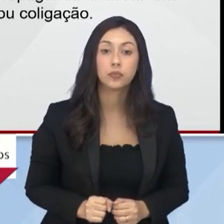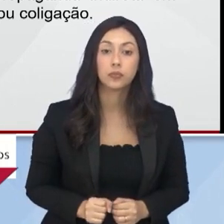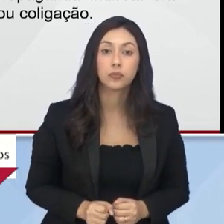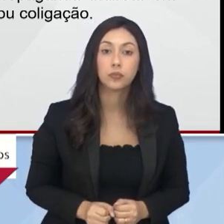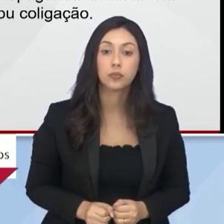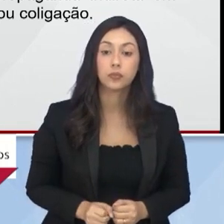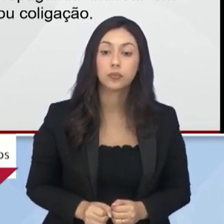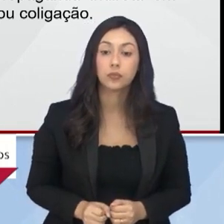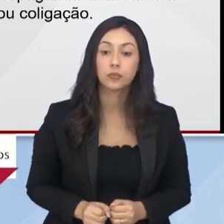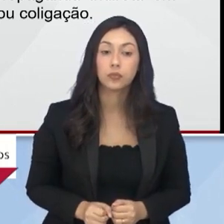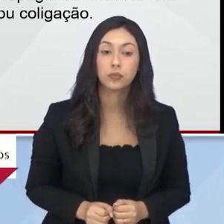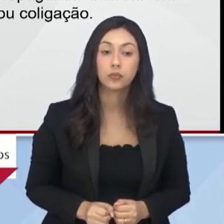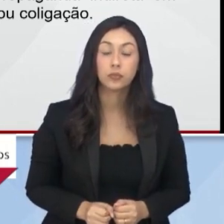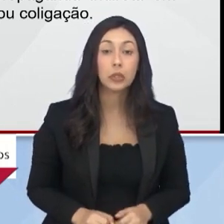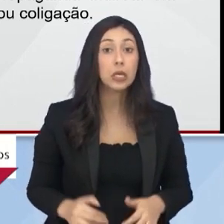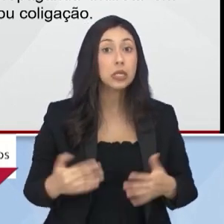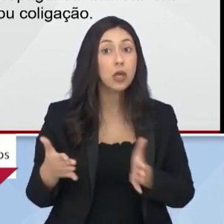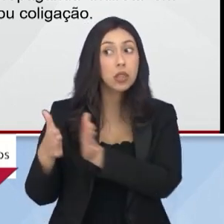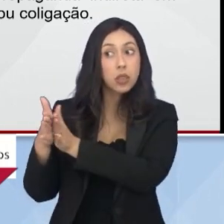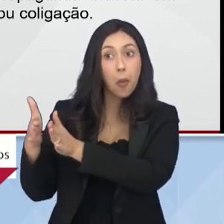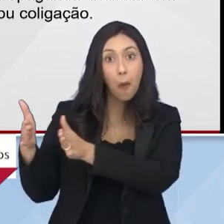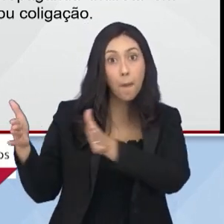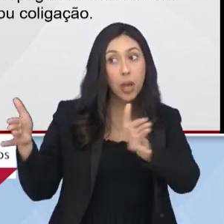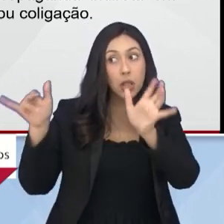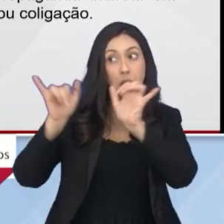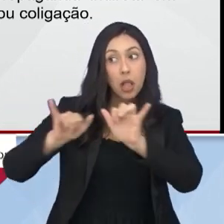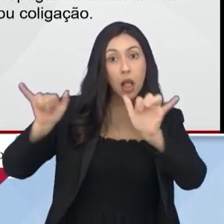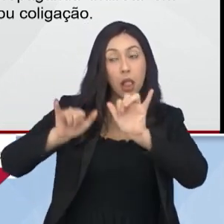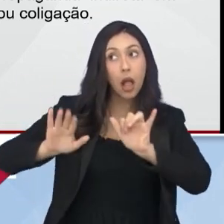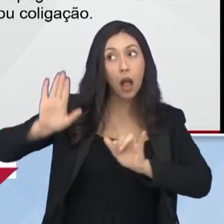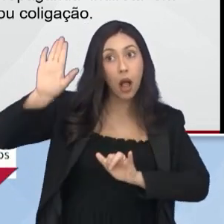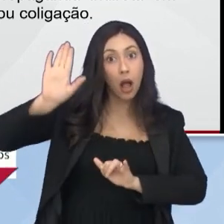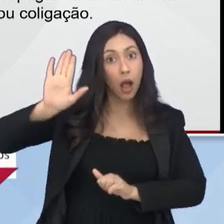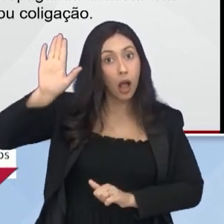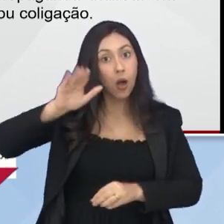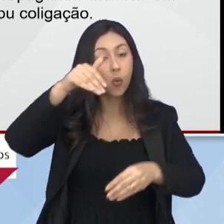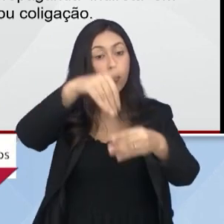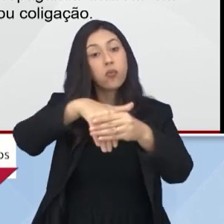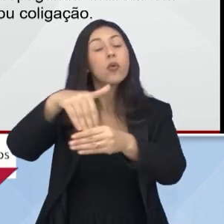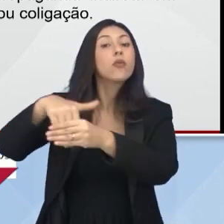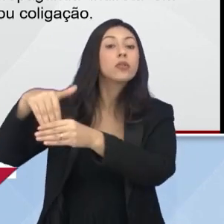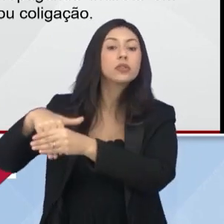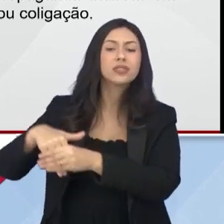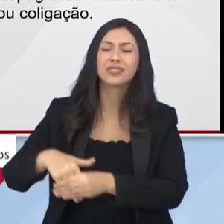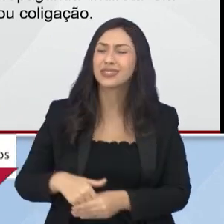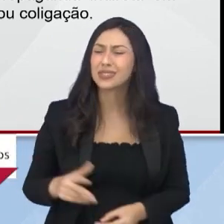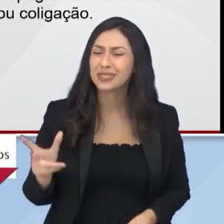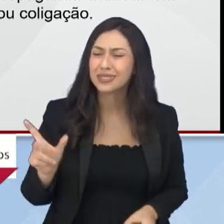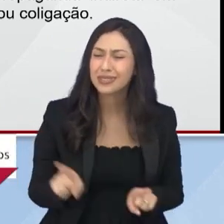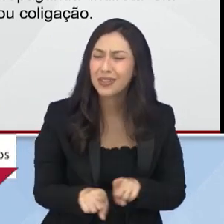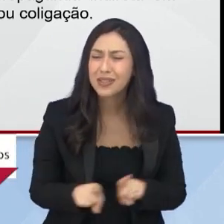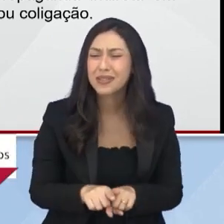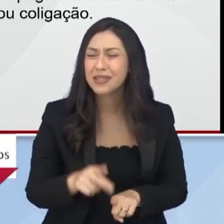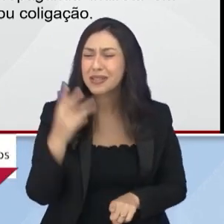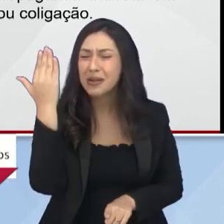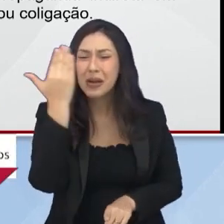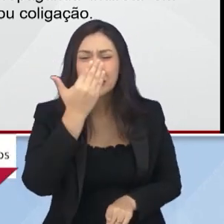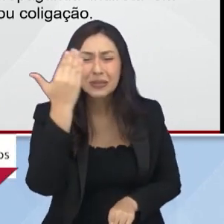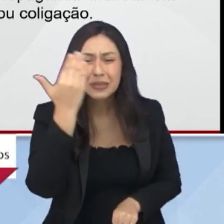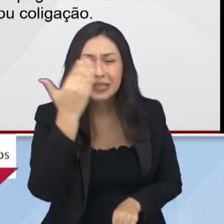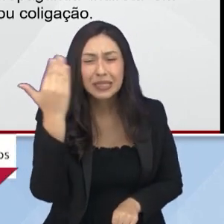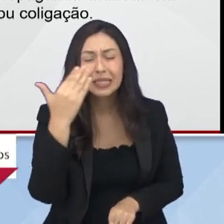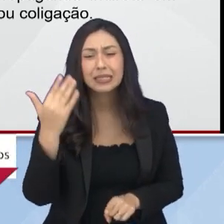institucional então no período eleitoral a gente vai ficando cego Também depois de velho